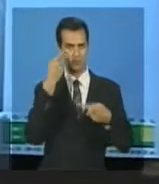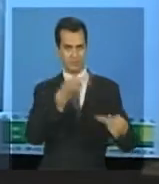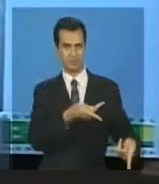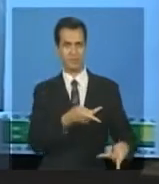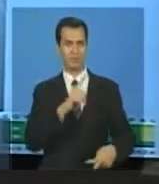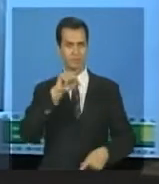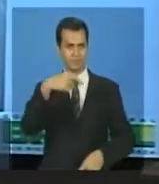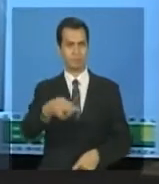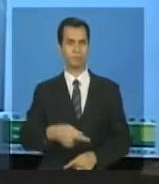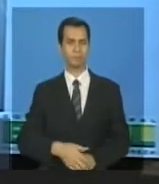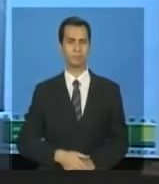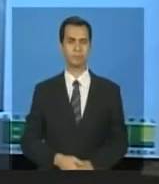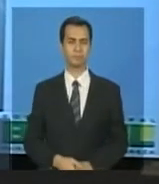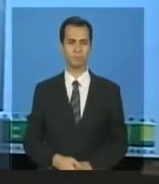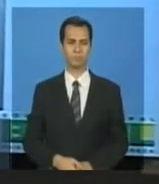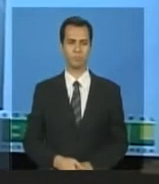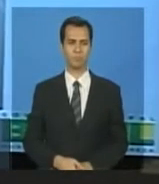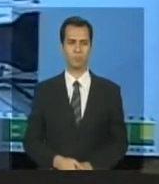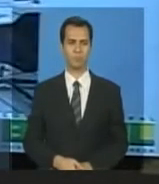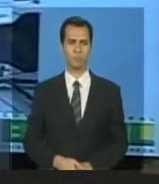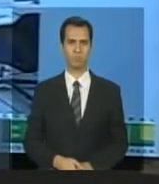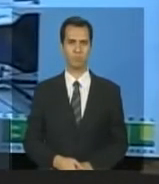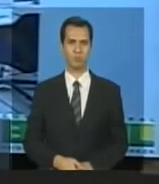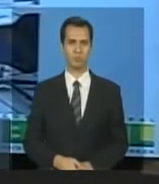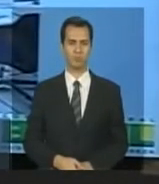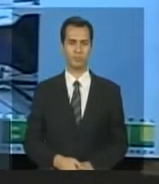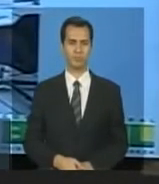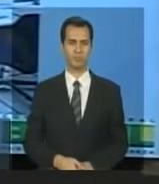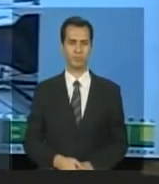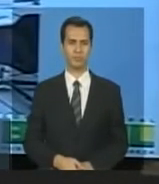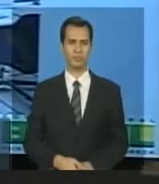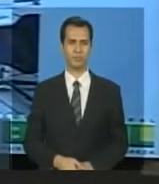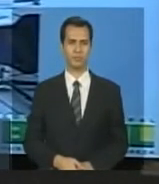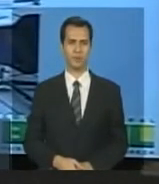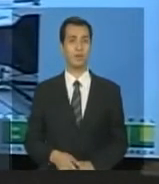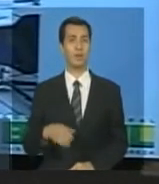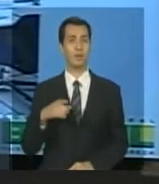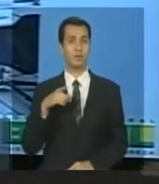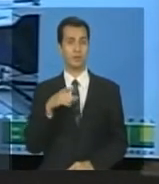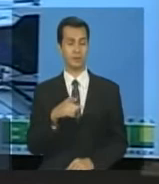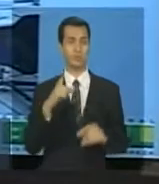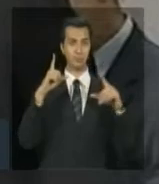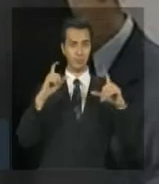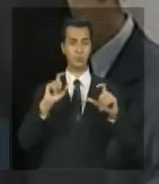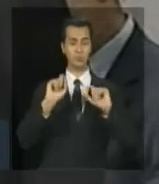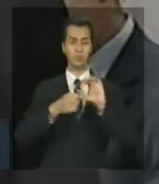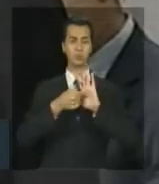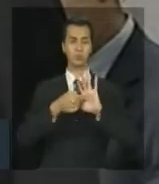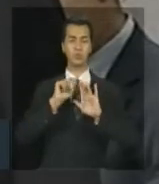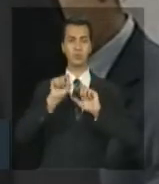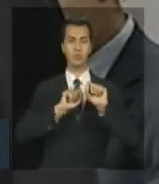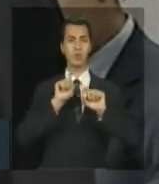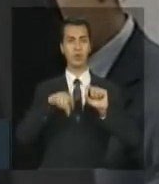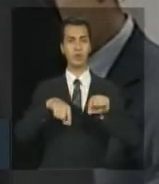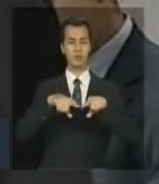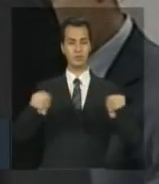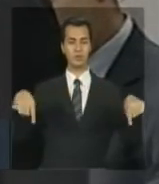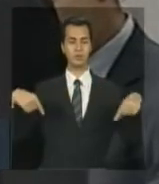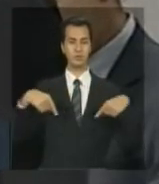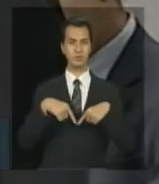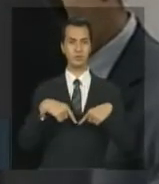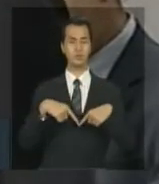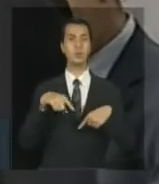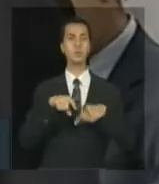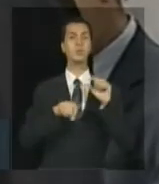próximo mais um por favor esse é um ambiente mais crítico do cenário é o a nossa nossa nossa como